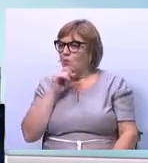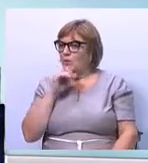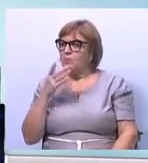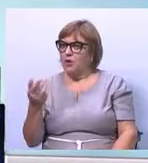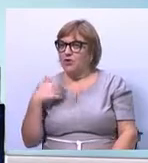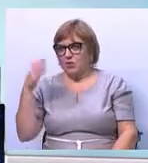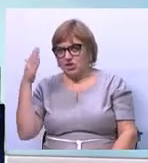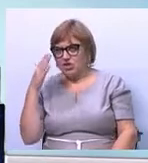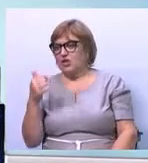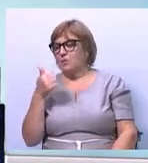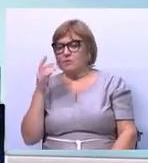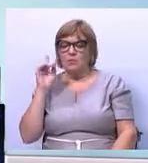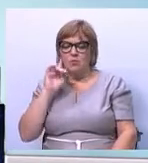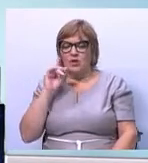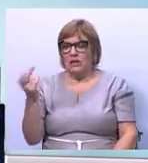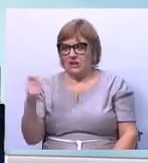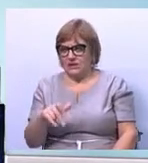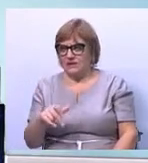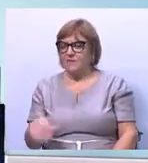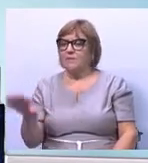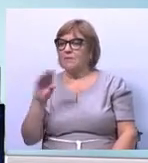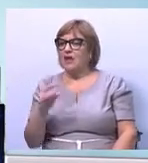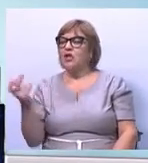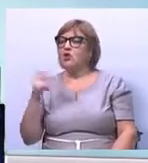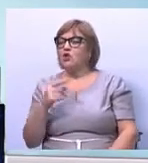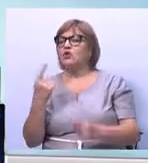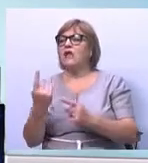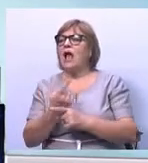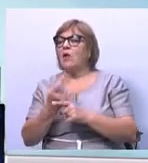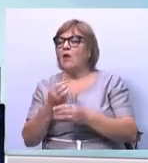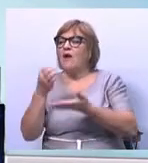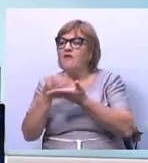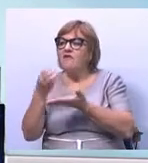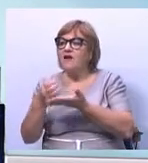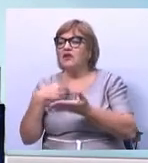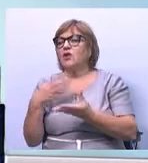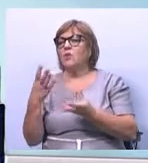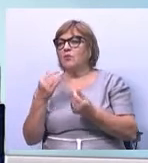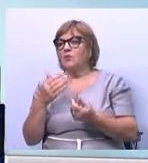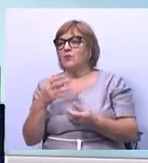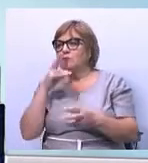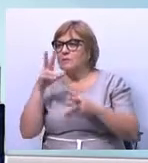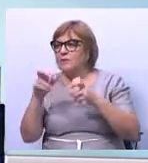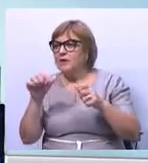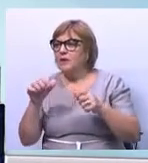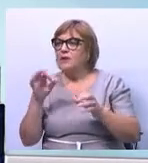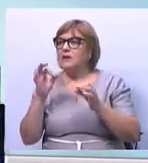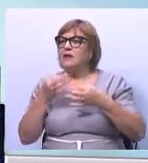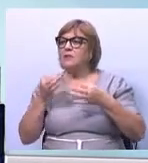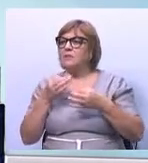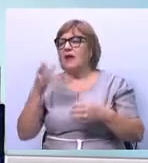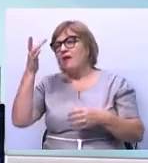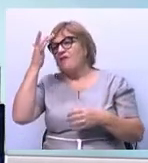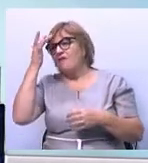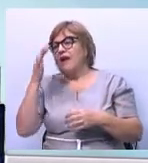então achei que era mesmo importante trazer. Para além disso, trouxe alguns frasquinhos que nós utilizamos muito na aromaterapia para facilitar a